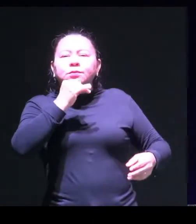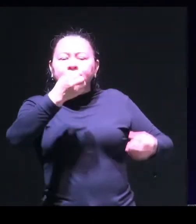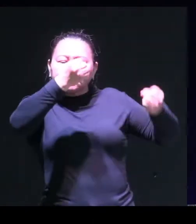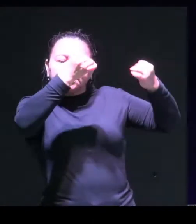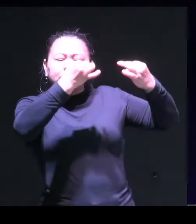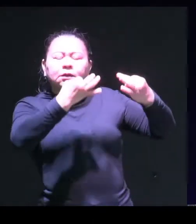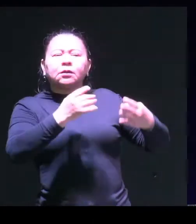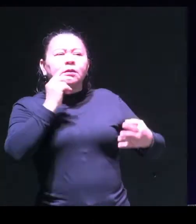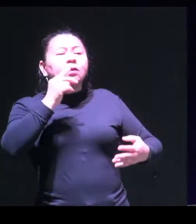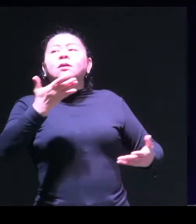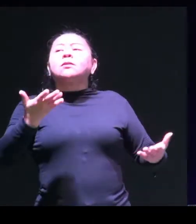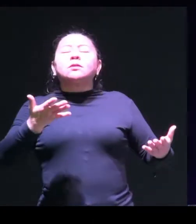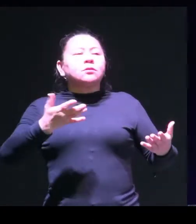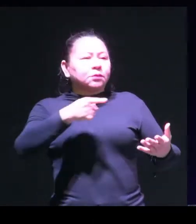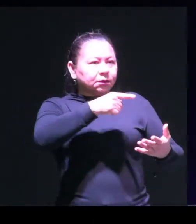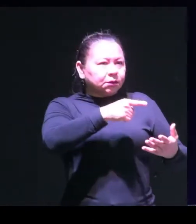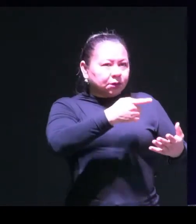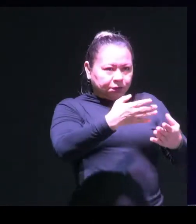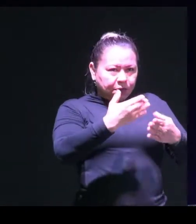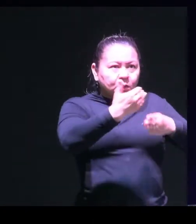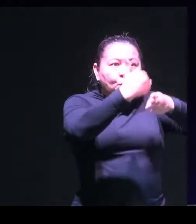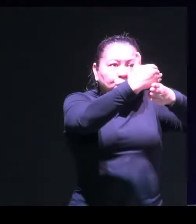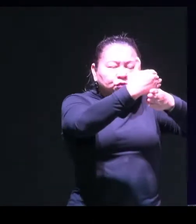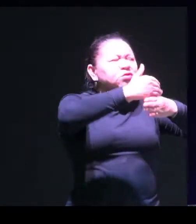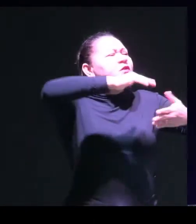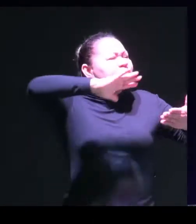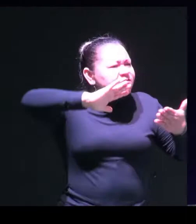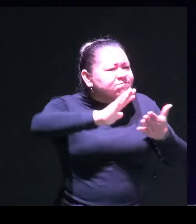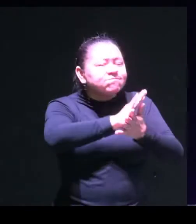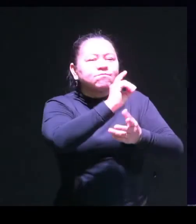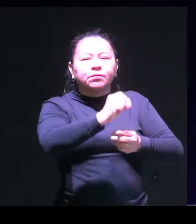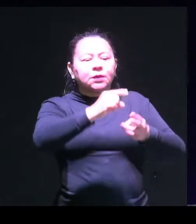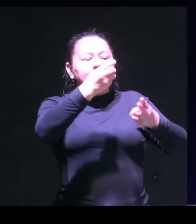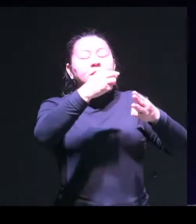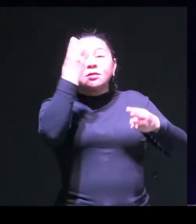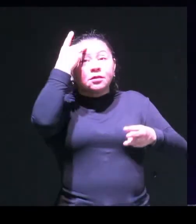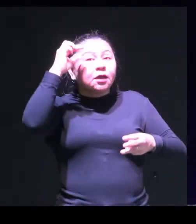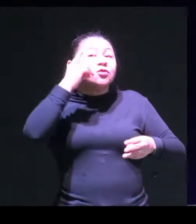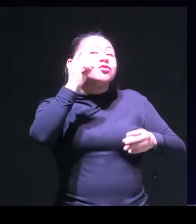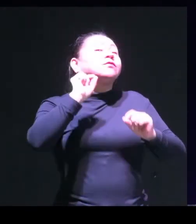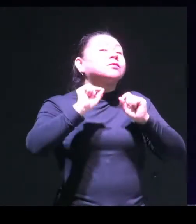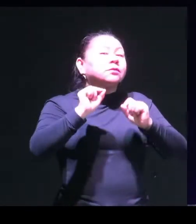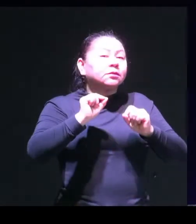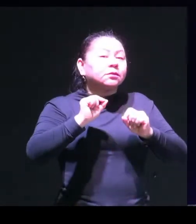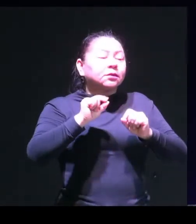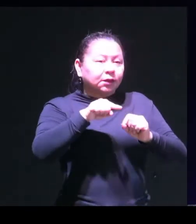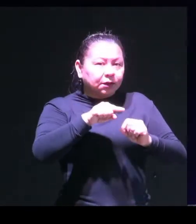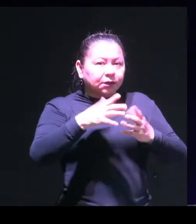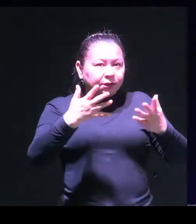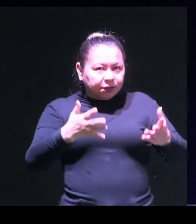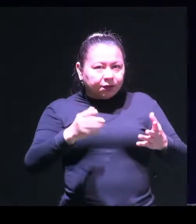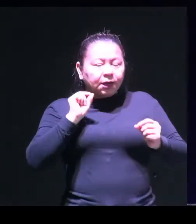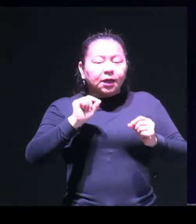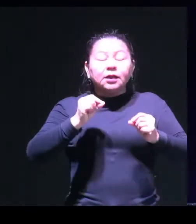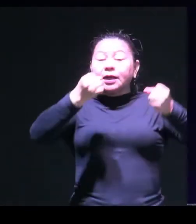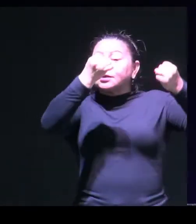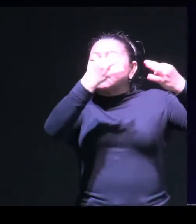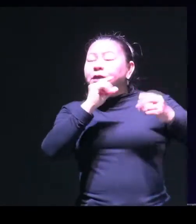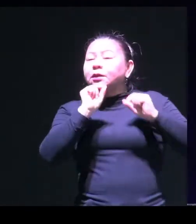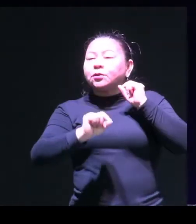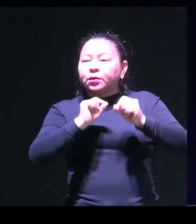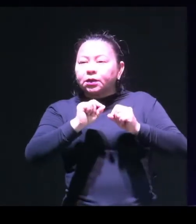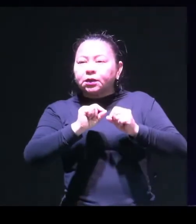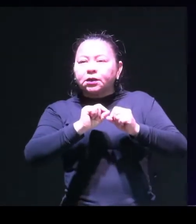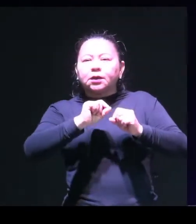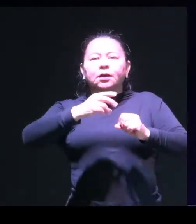de Deus mesmo, se destrua esse templo e eu reedificarei em 3 dias. O que foi que eles disseram? Esse cara é doido. Ele está dizendo, esse templo